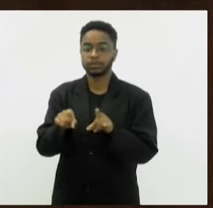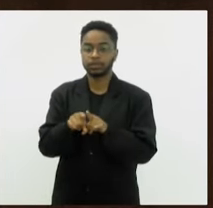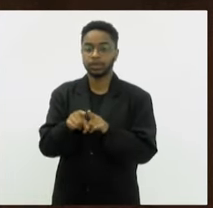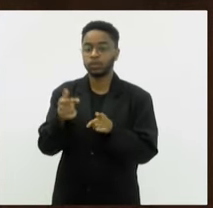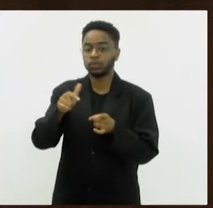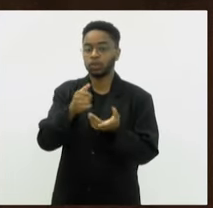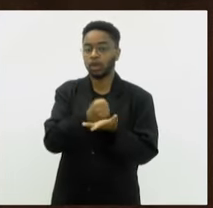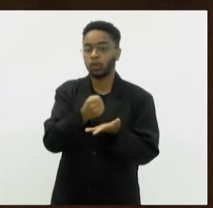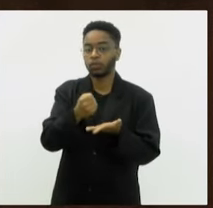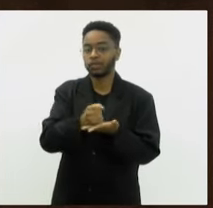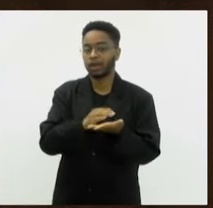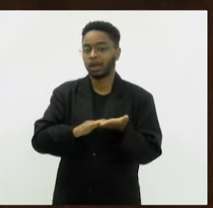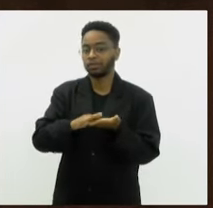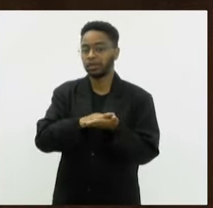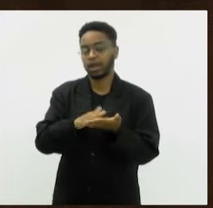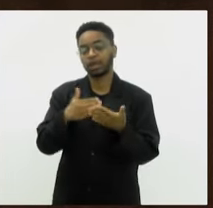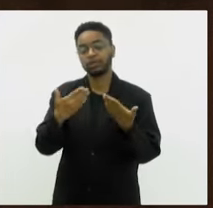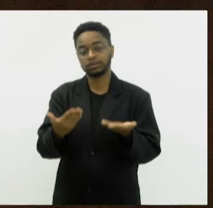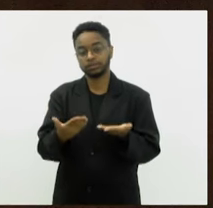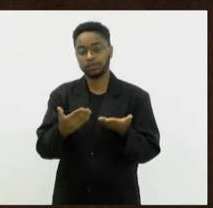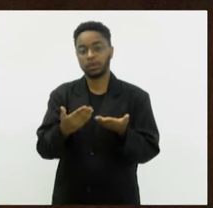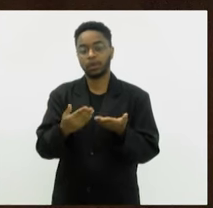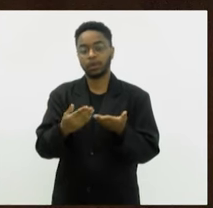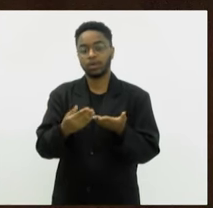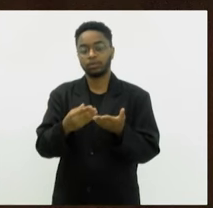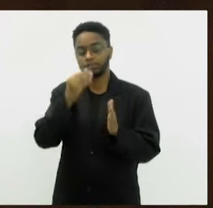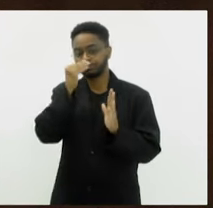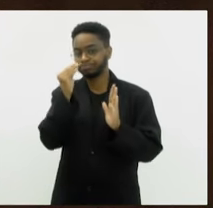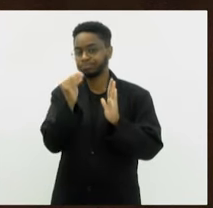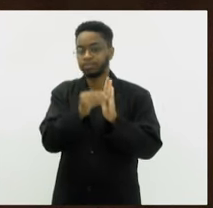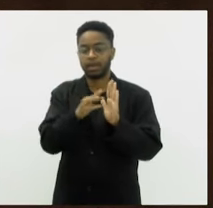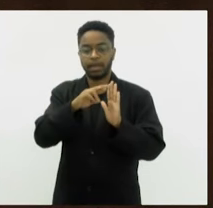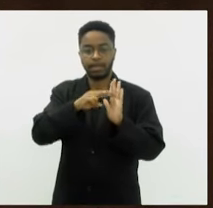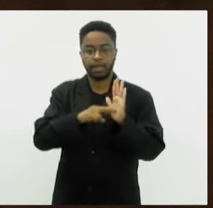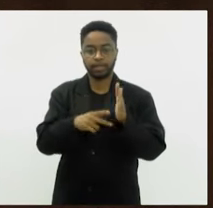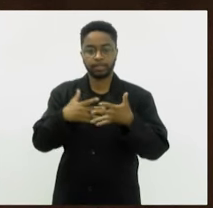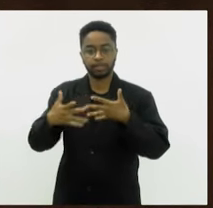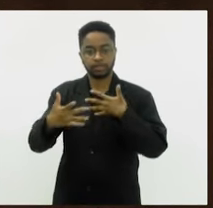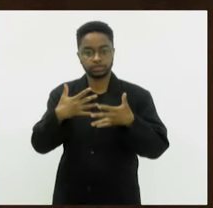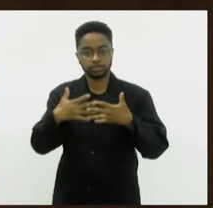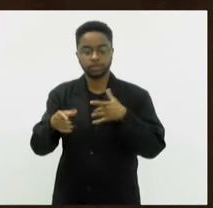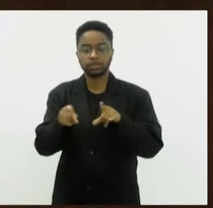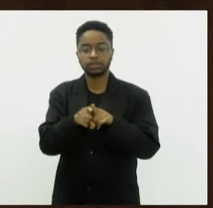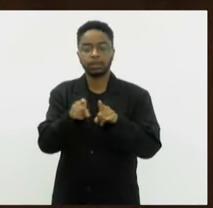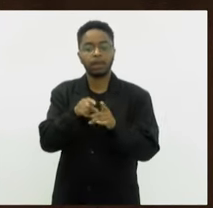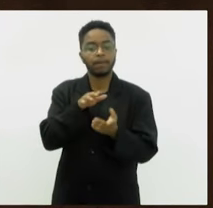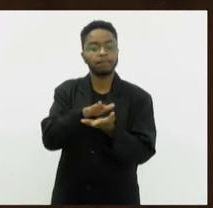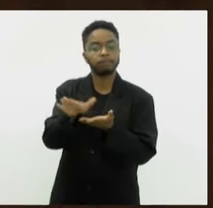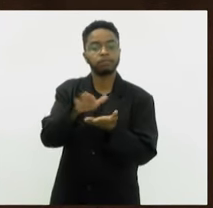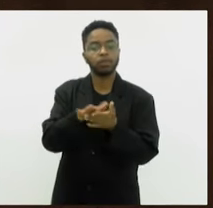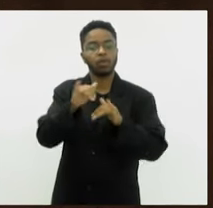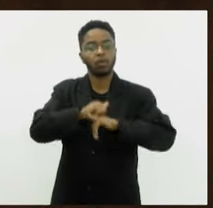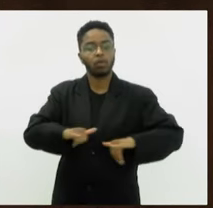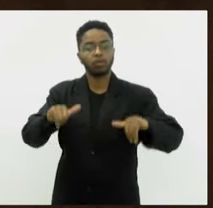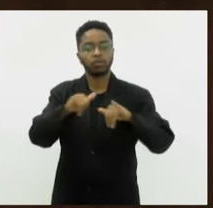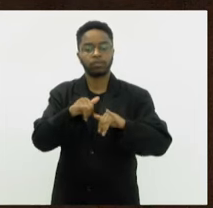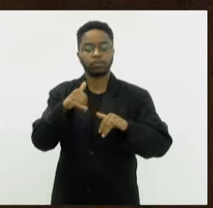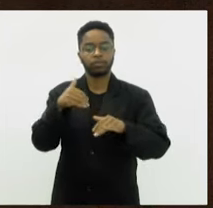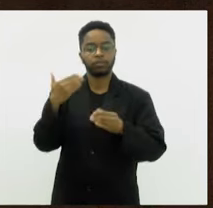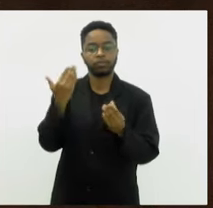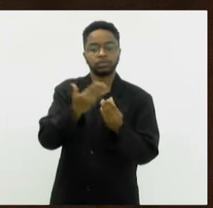contratual, violação aos princípios da transparência e da publicidade nos processos